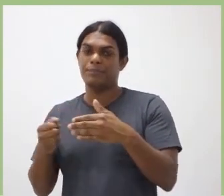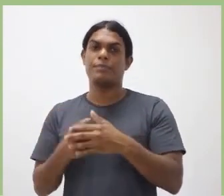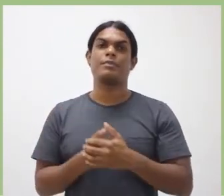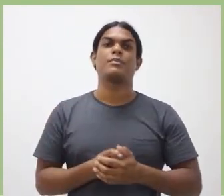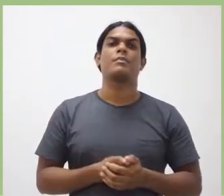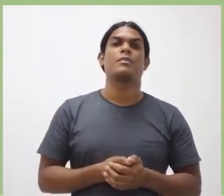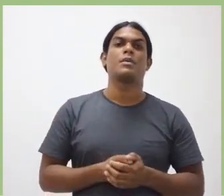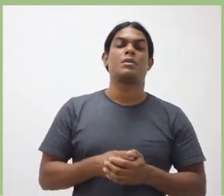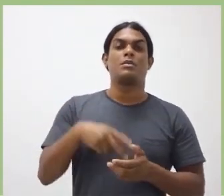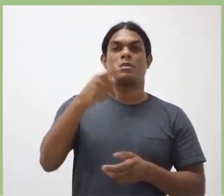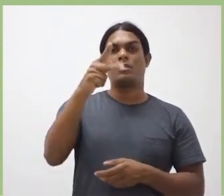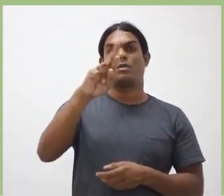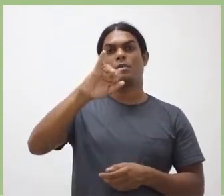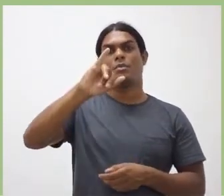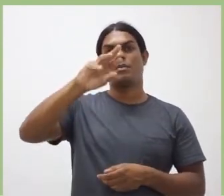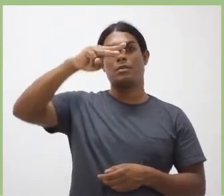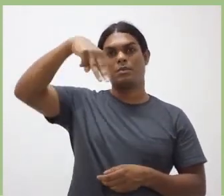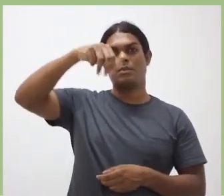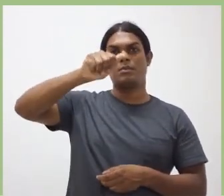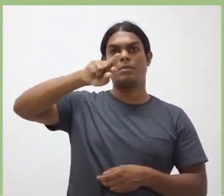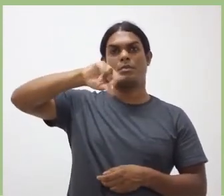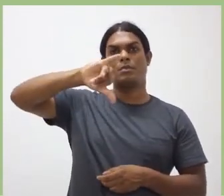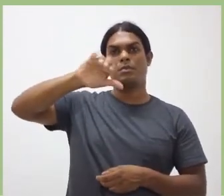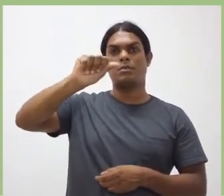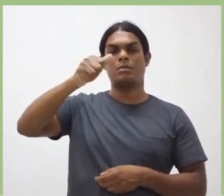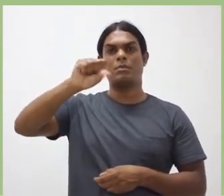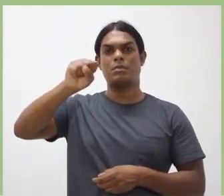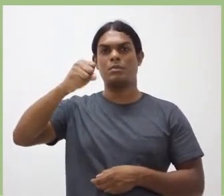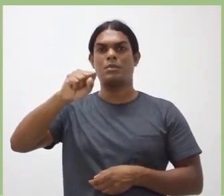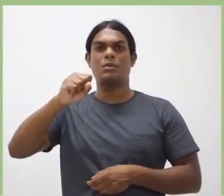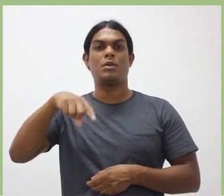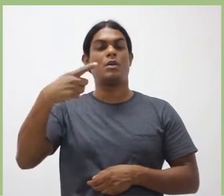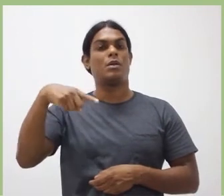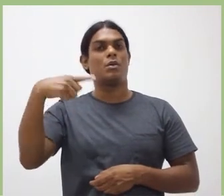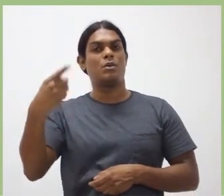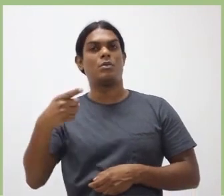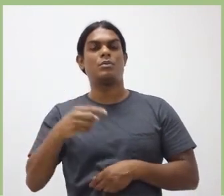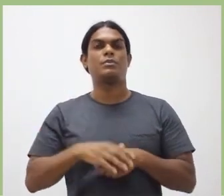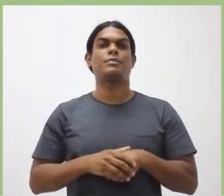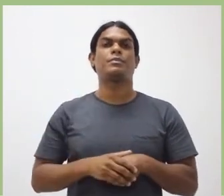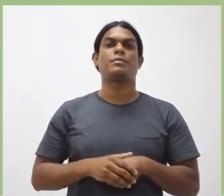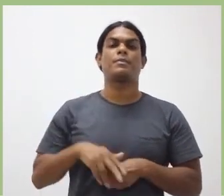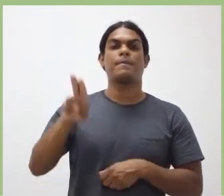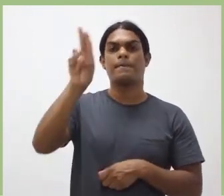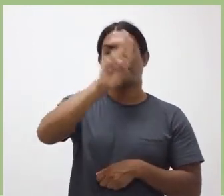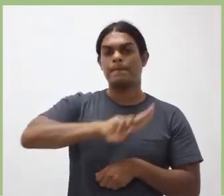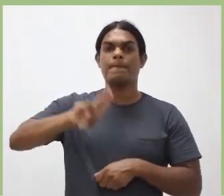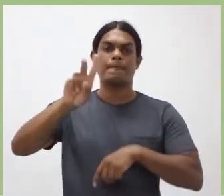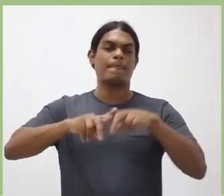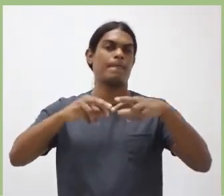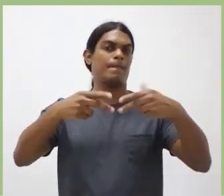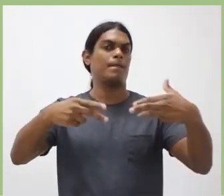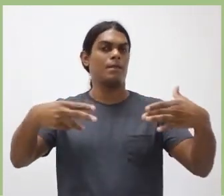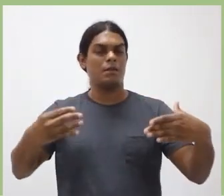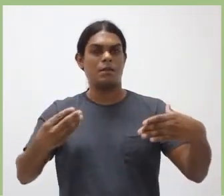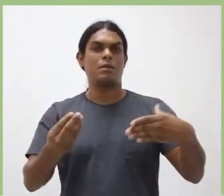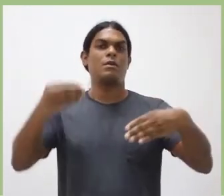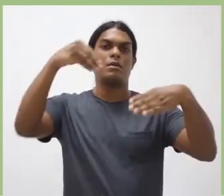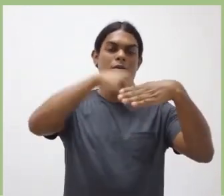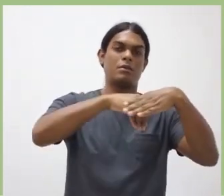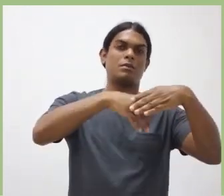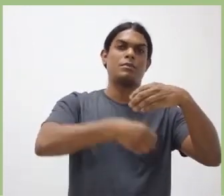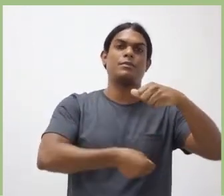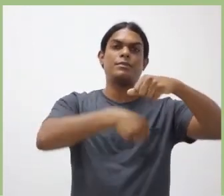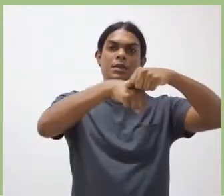são as atividades primárias. Já as demais atividades, como manuseio de materiais, embalagem,